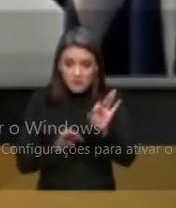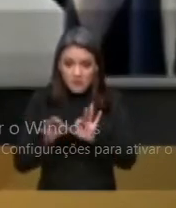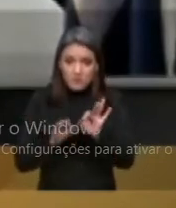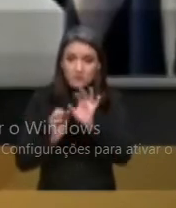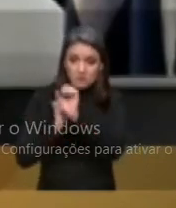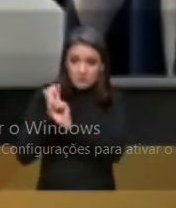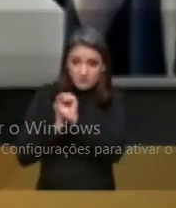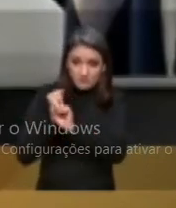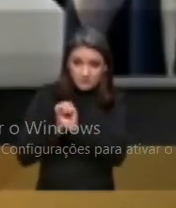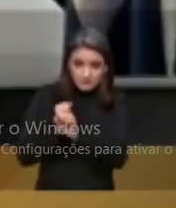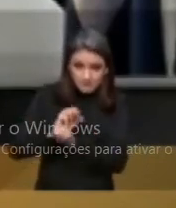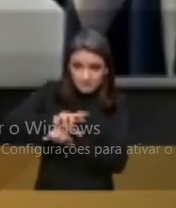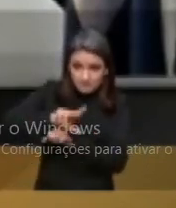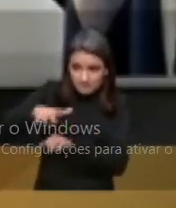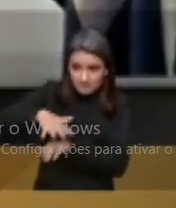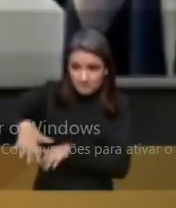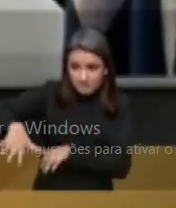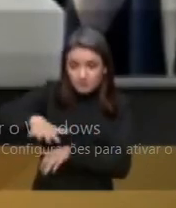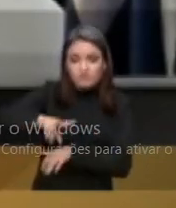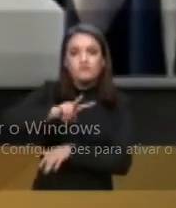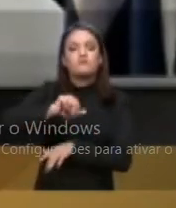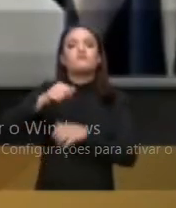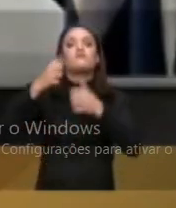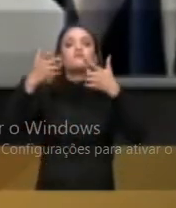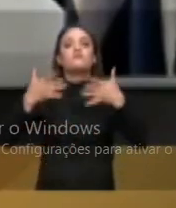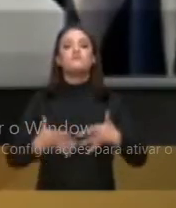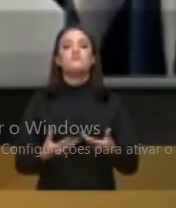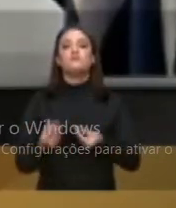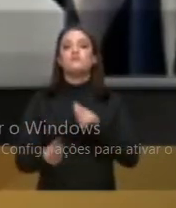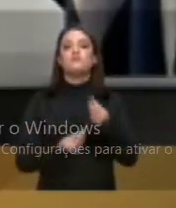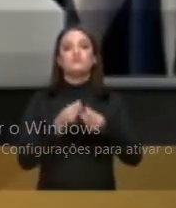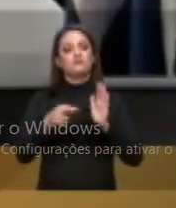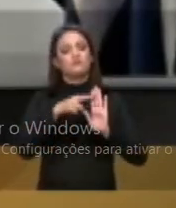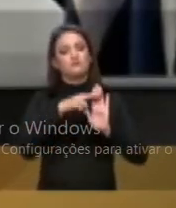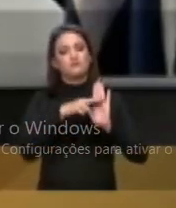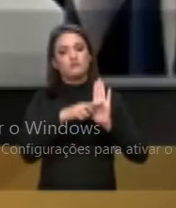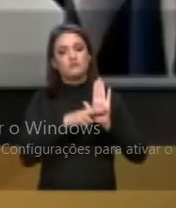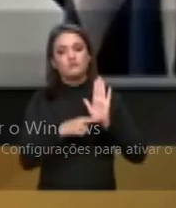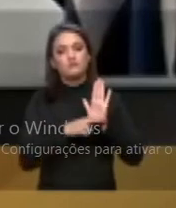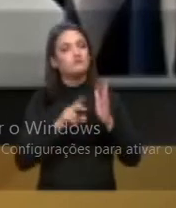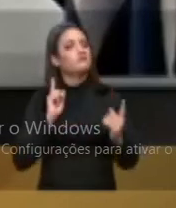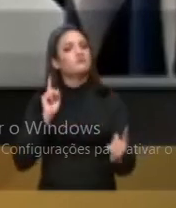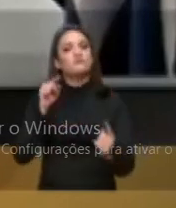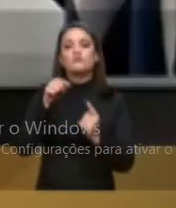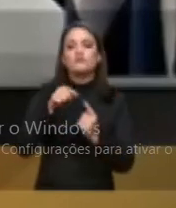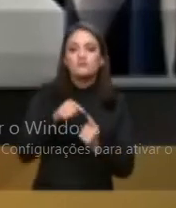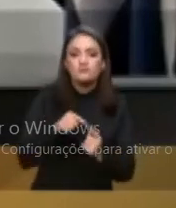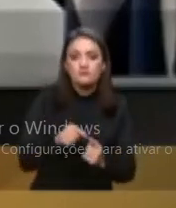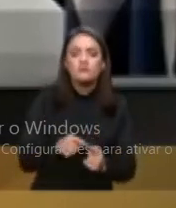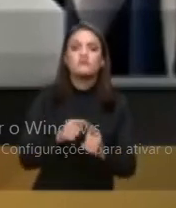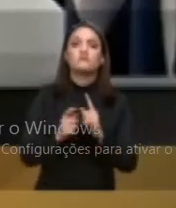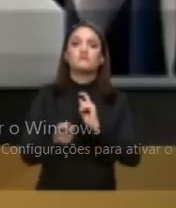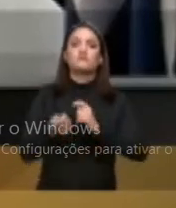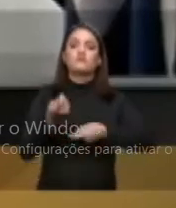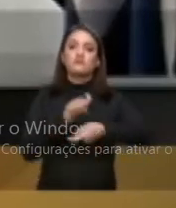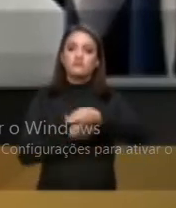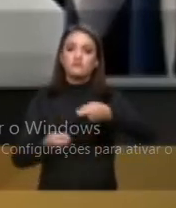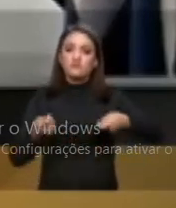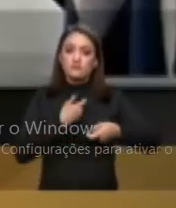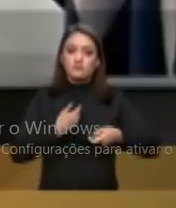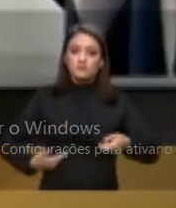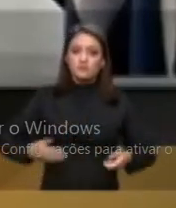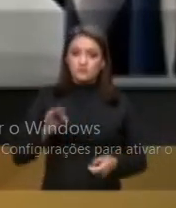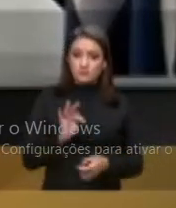lei que instituiu o plano plurianual estabelecerá de forma regionalizada as diretrizes, objetivos